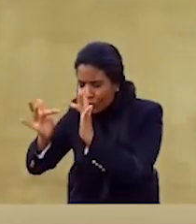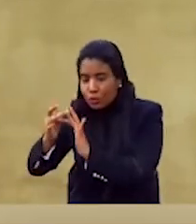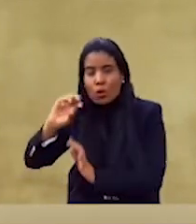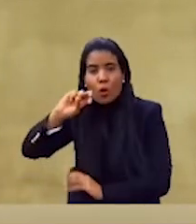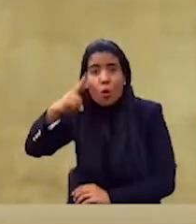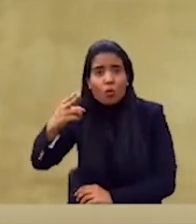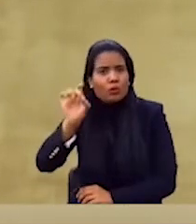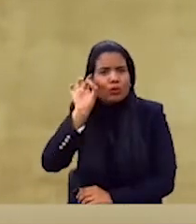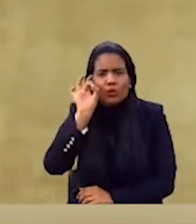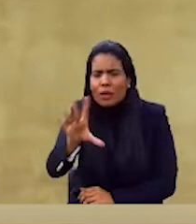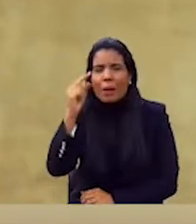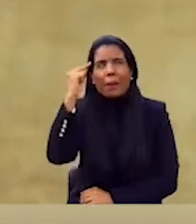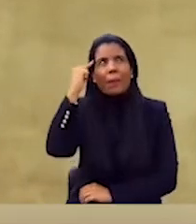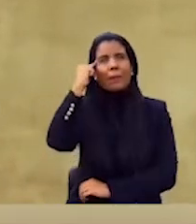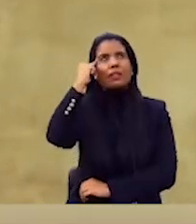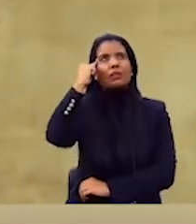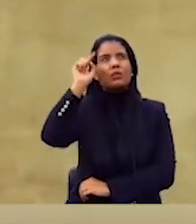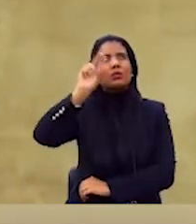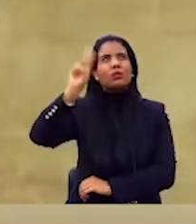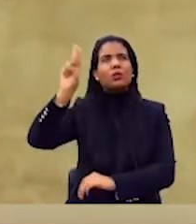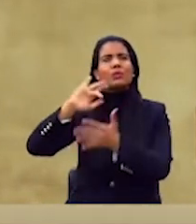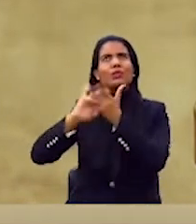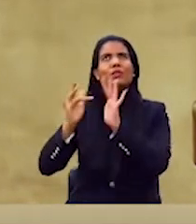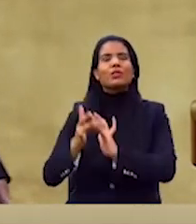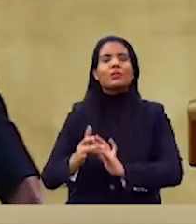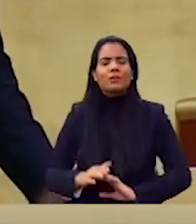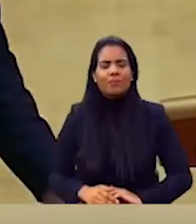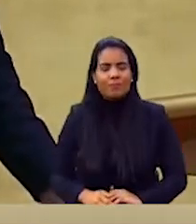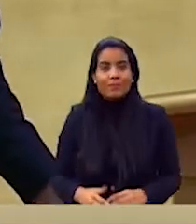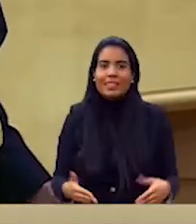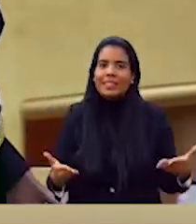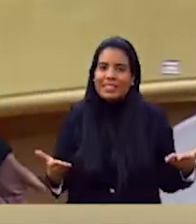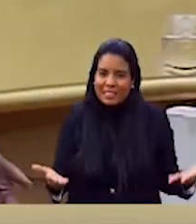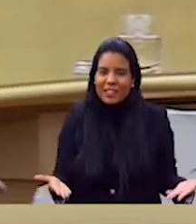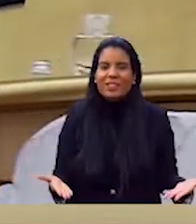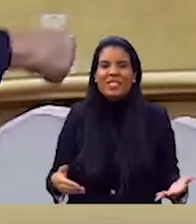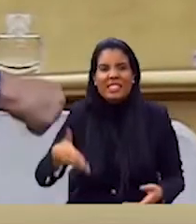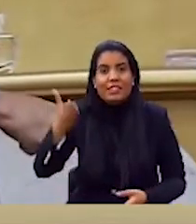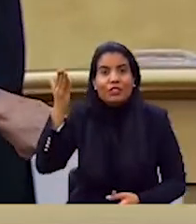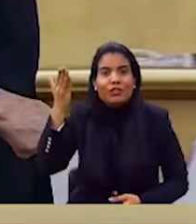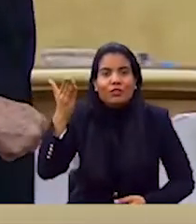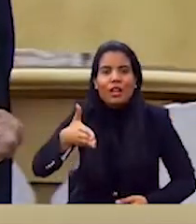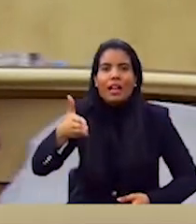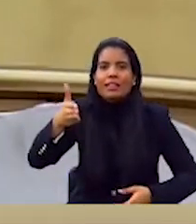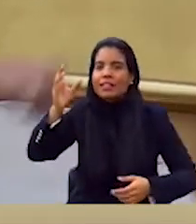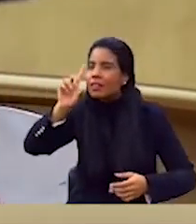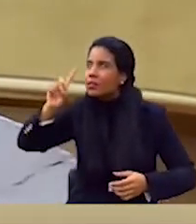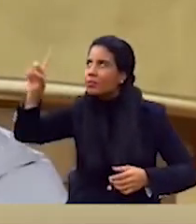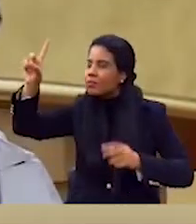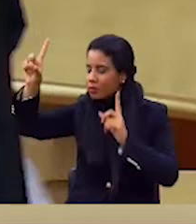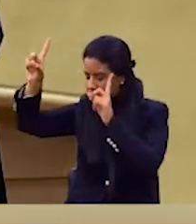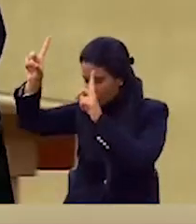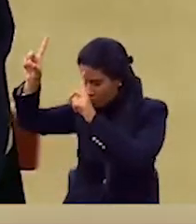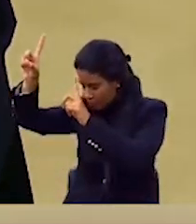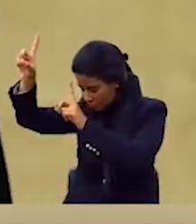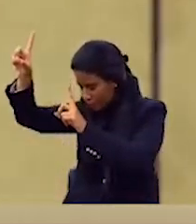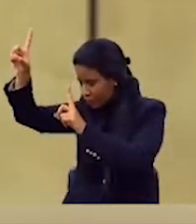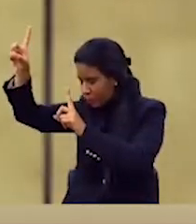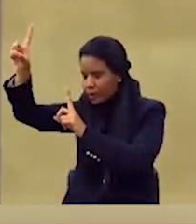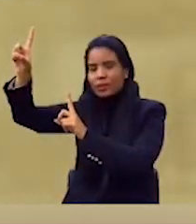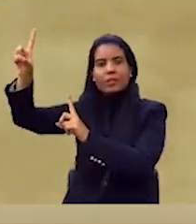sequer pensou no nome dele, então já está na presença do Pai. E tudo que você